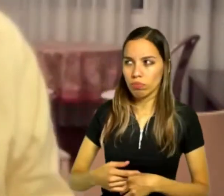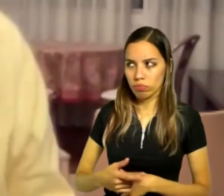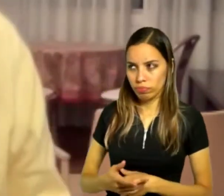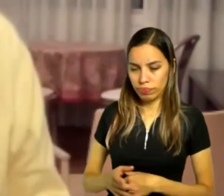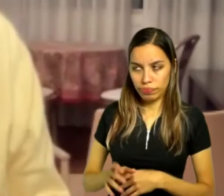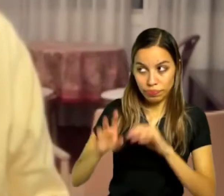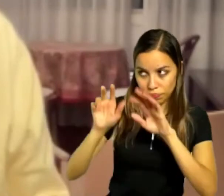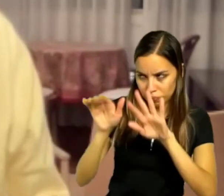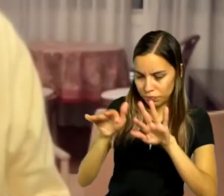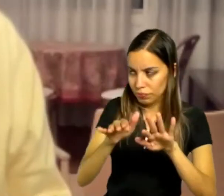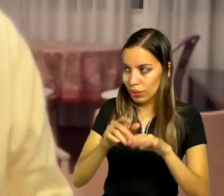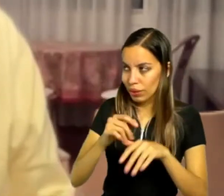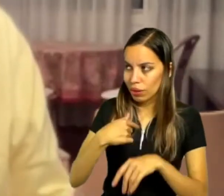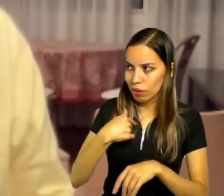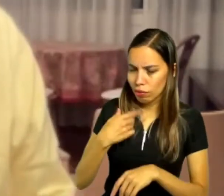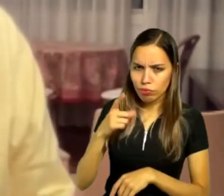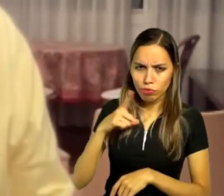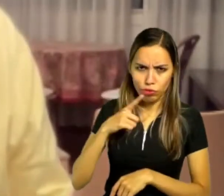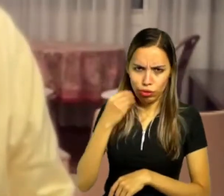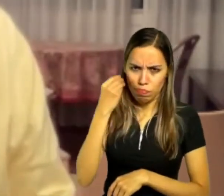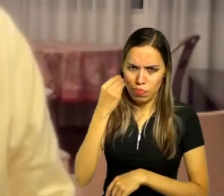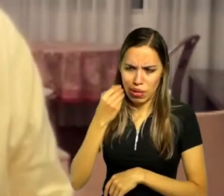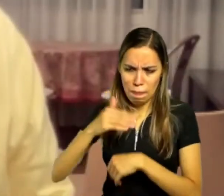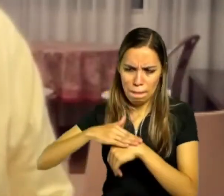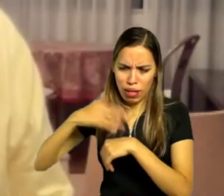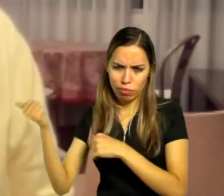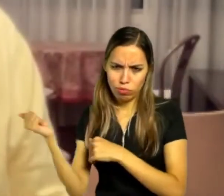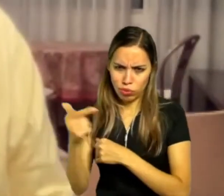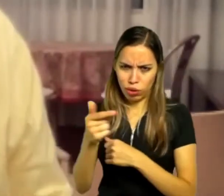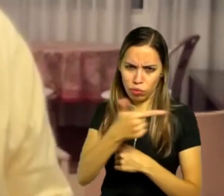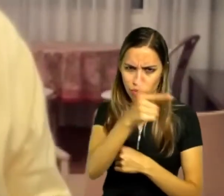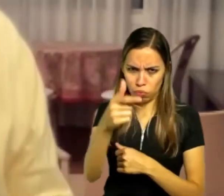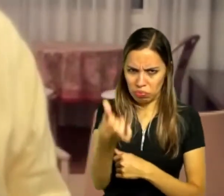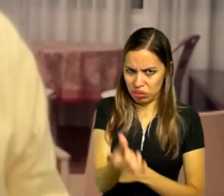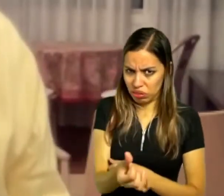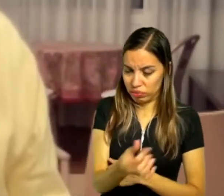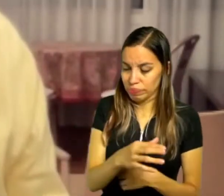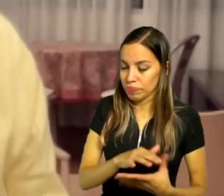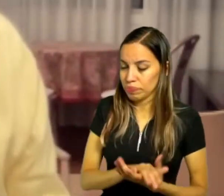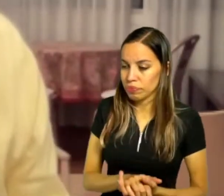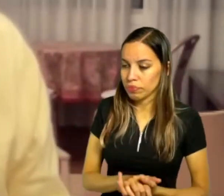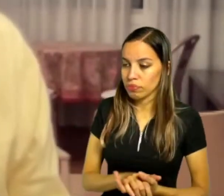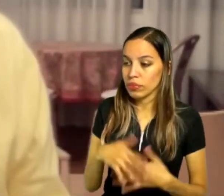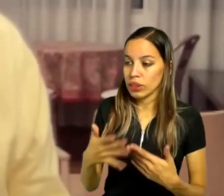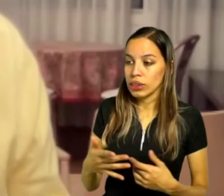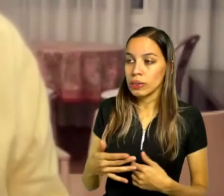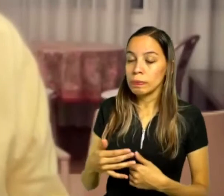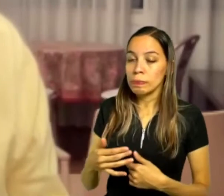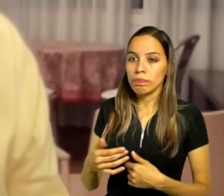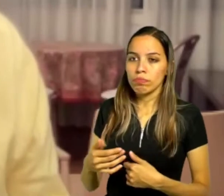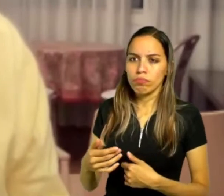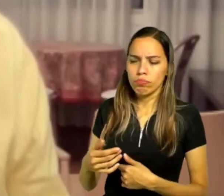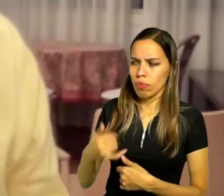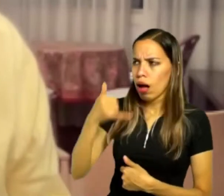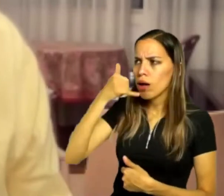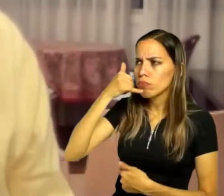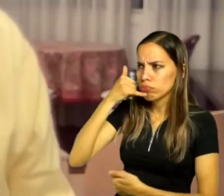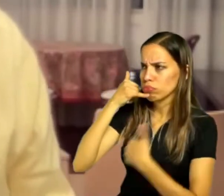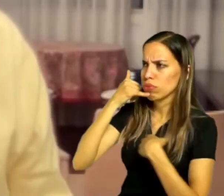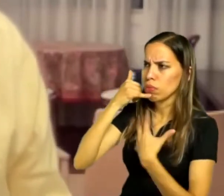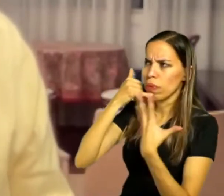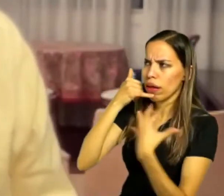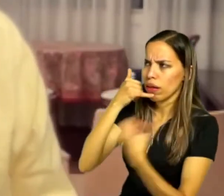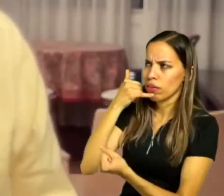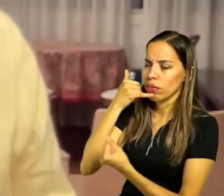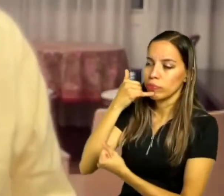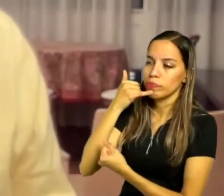saúde pública do que eu. Nós nos reuníamos todo dia às 7 horas da manhã, inclusive aos sábados e aos domingos.